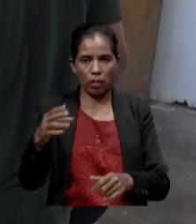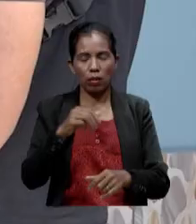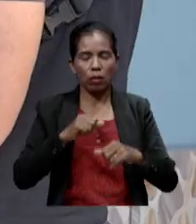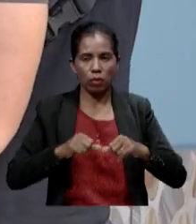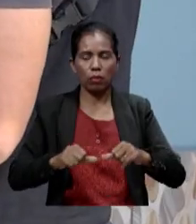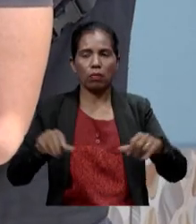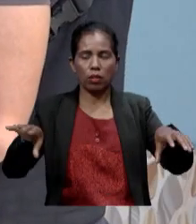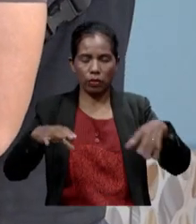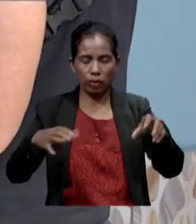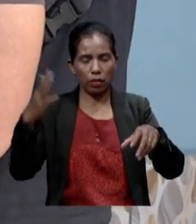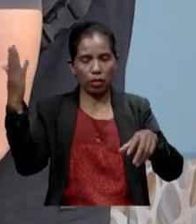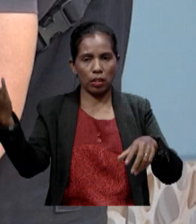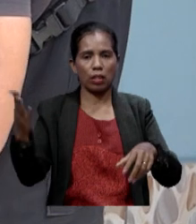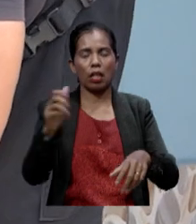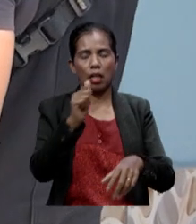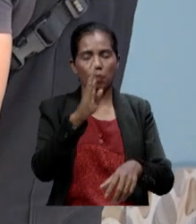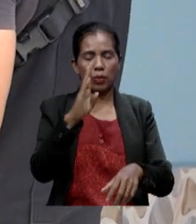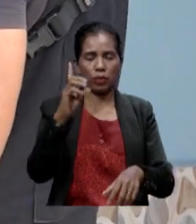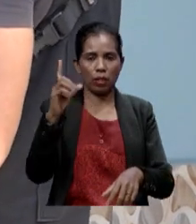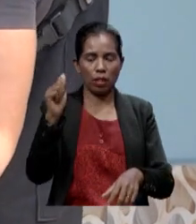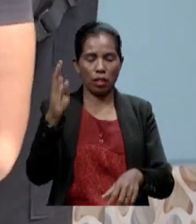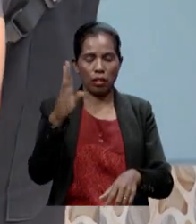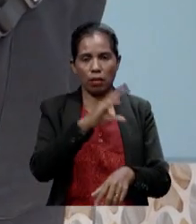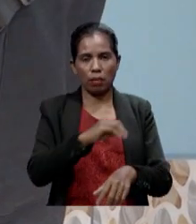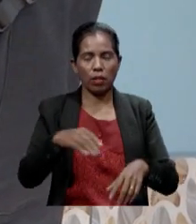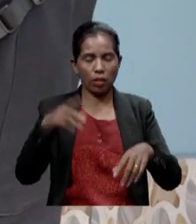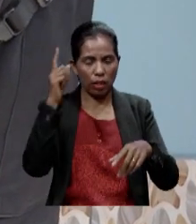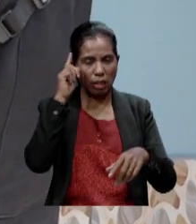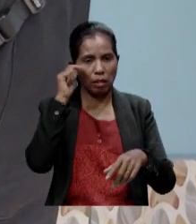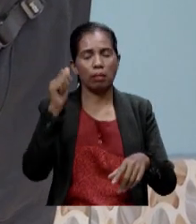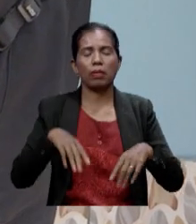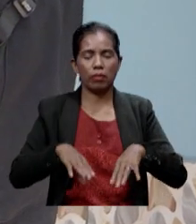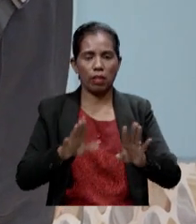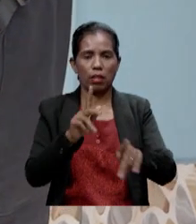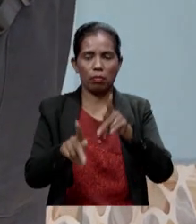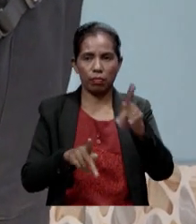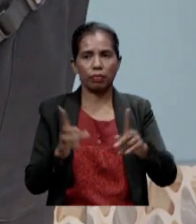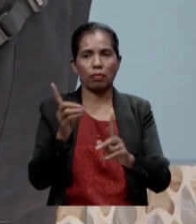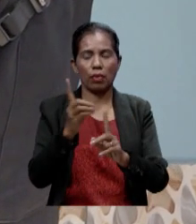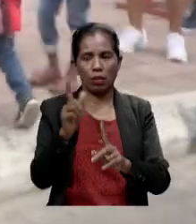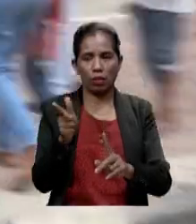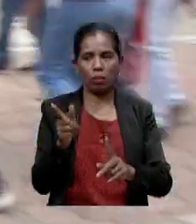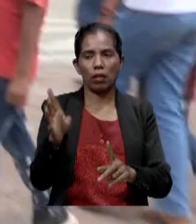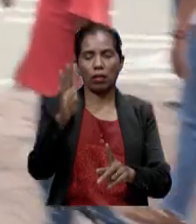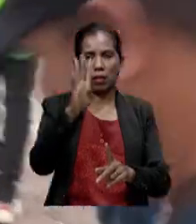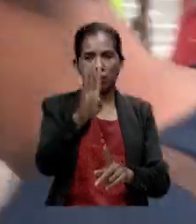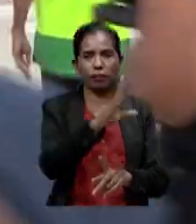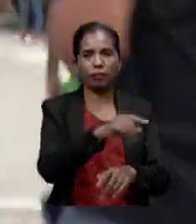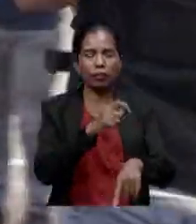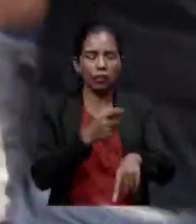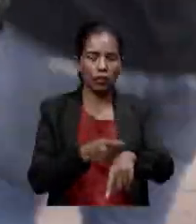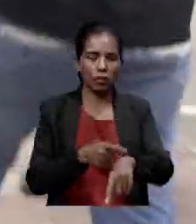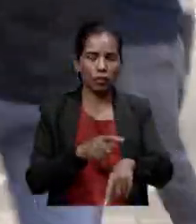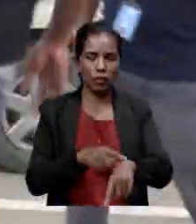para serviço em Abu Dhabi, nebe desconfia para caso de tráfico humano. No Ihaloro no Nulu Resinghat, mais ou menos tuku ida